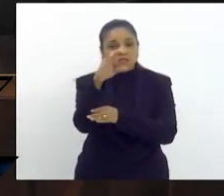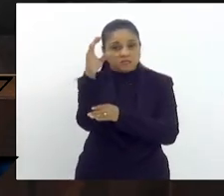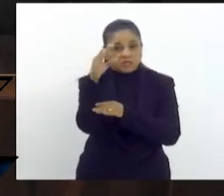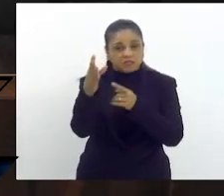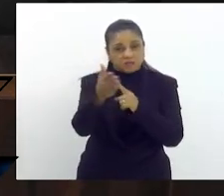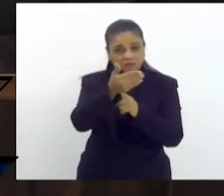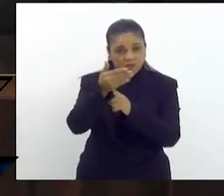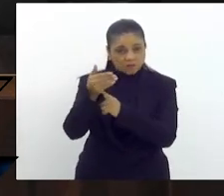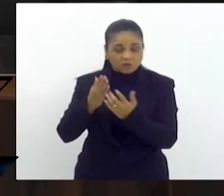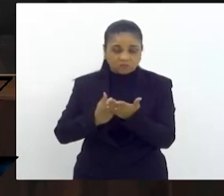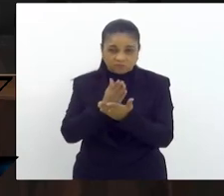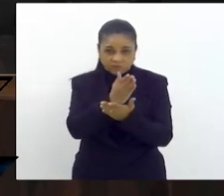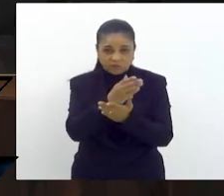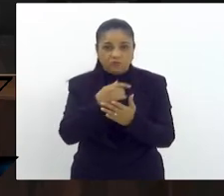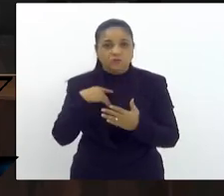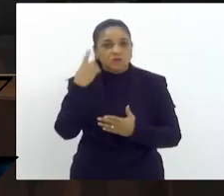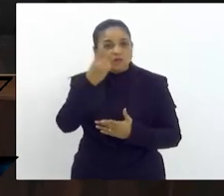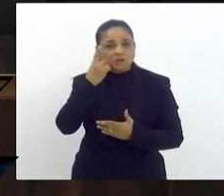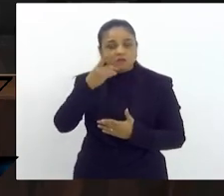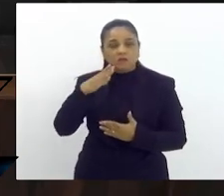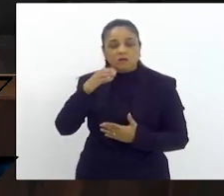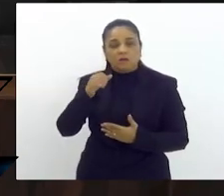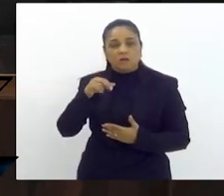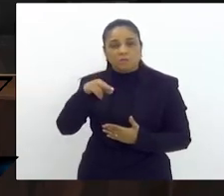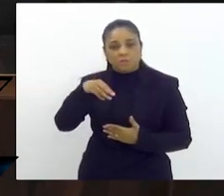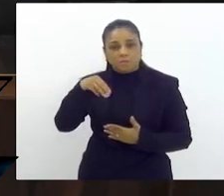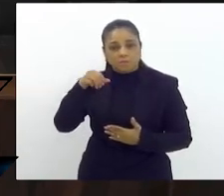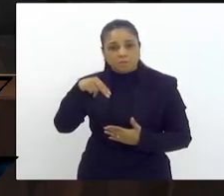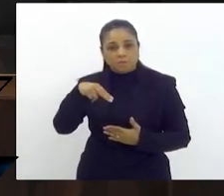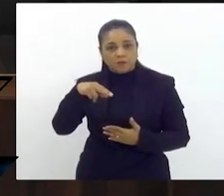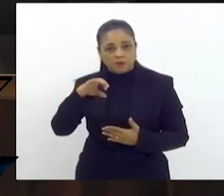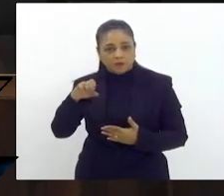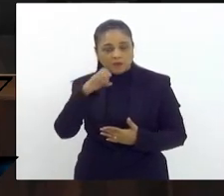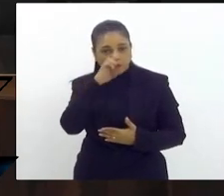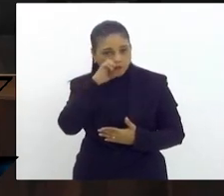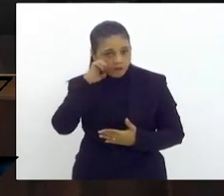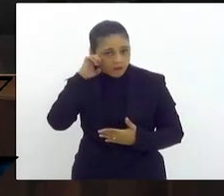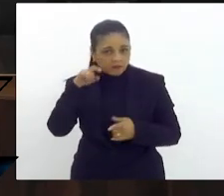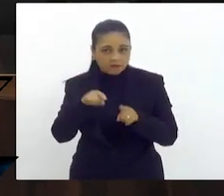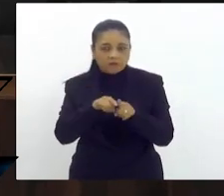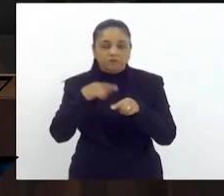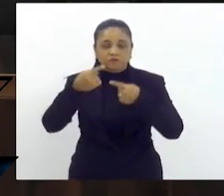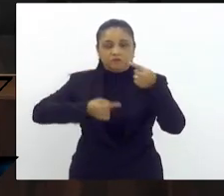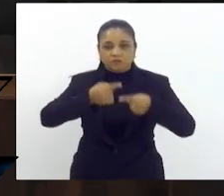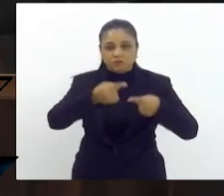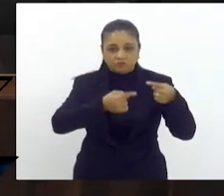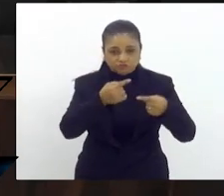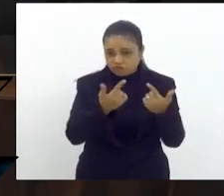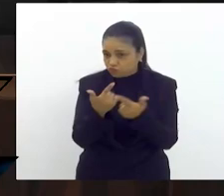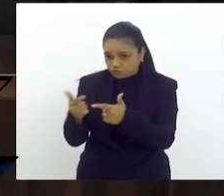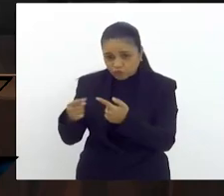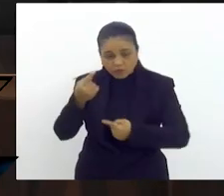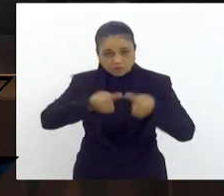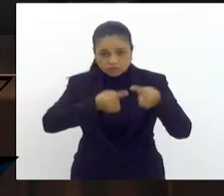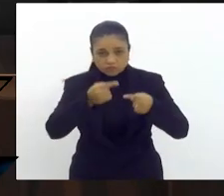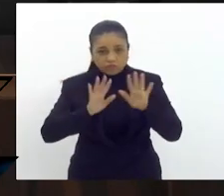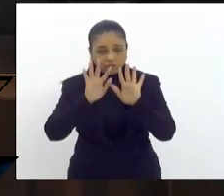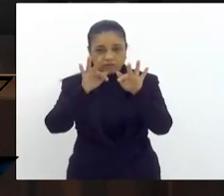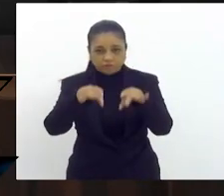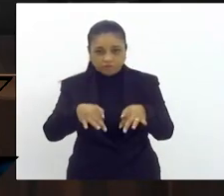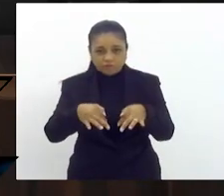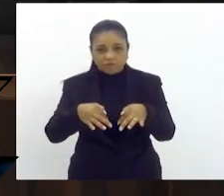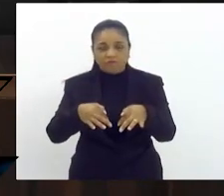favorável relatores deputados Carlos Mick e Érica takimoto em discussão no avião